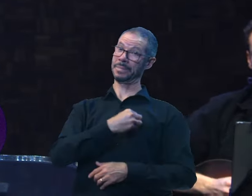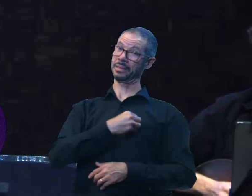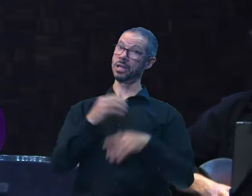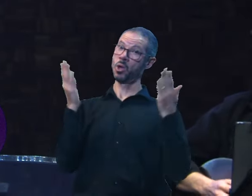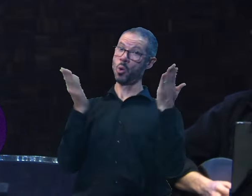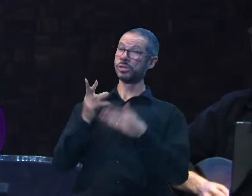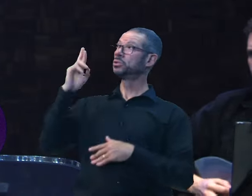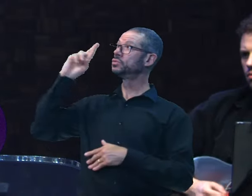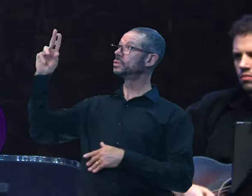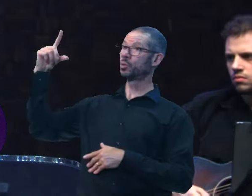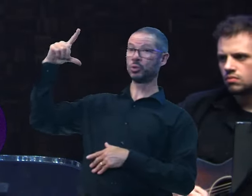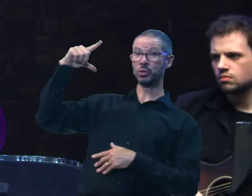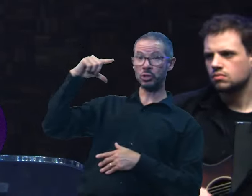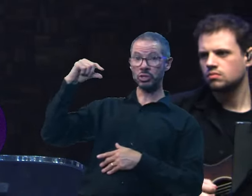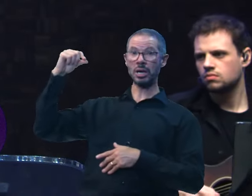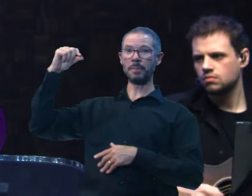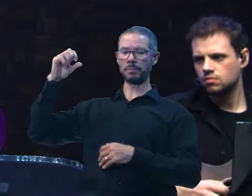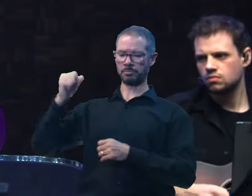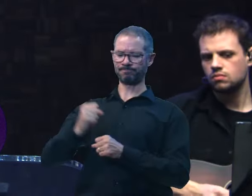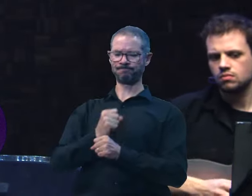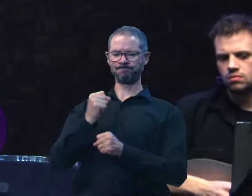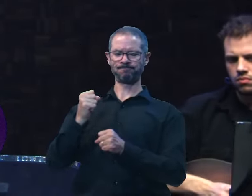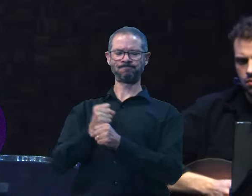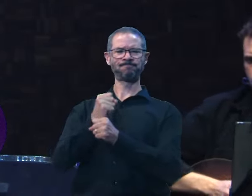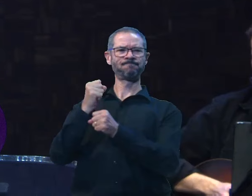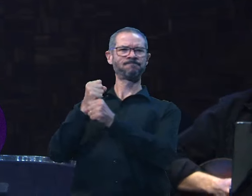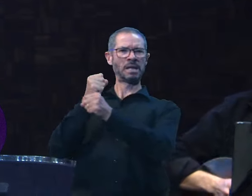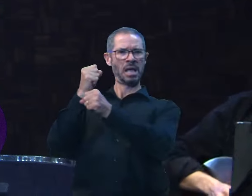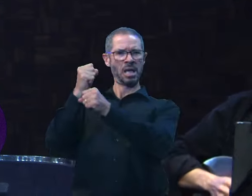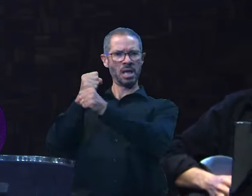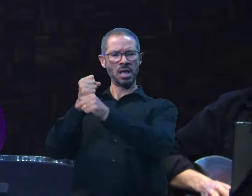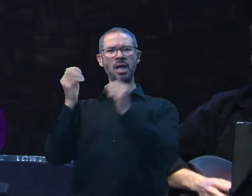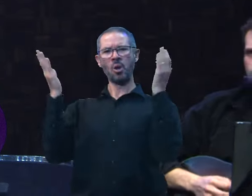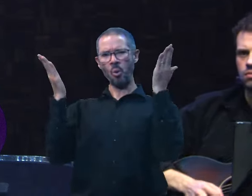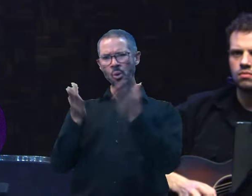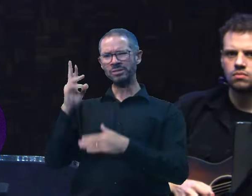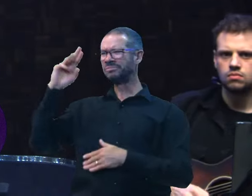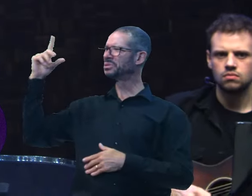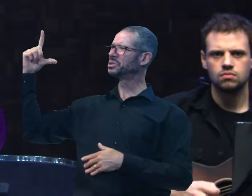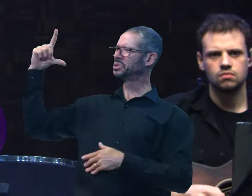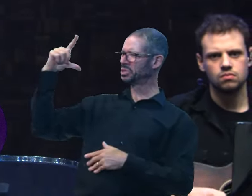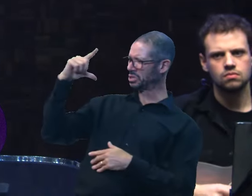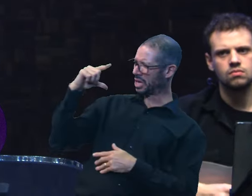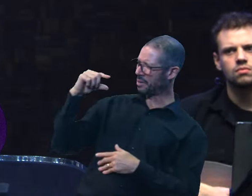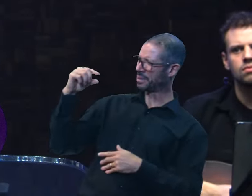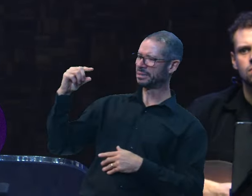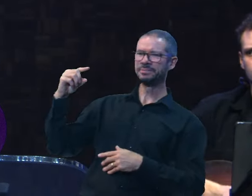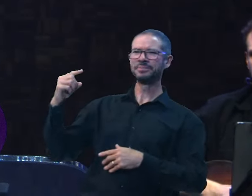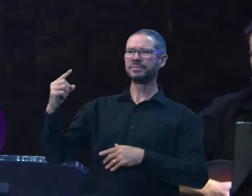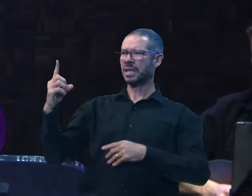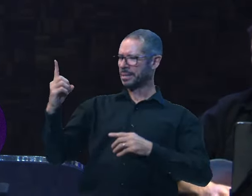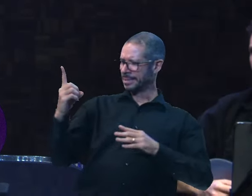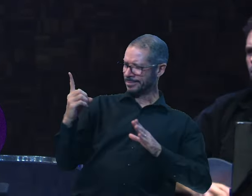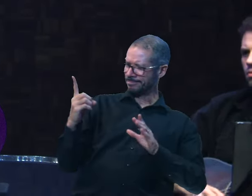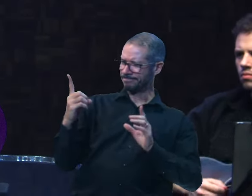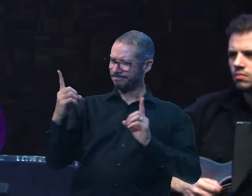Hoje o Senhor nos chama a restituir. Hoje o Senhor nos chama a abraçar e acolher aqueles que não